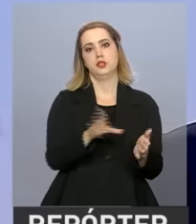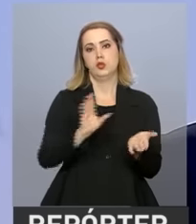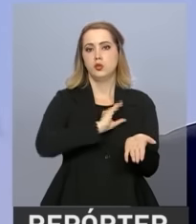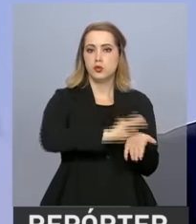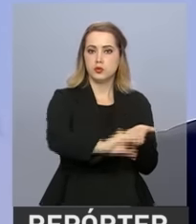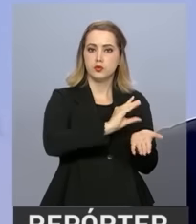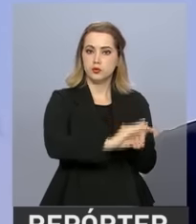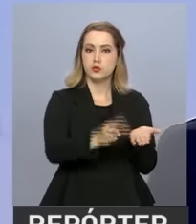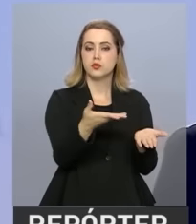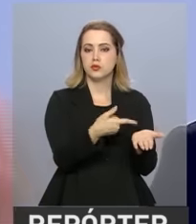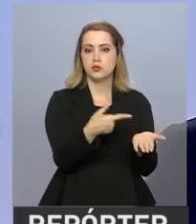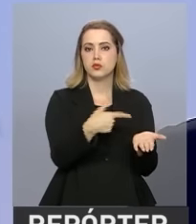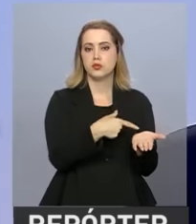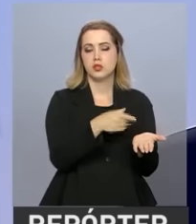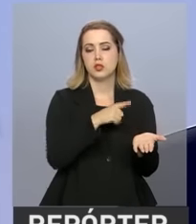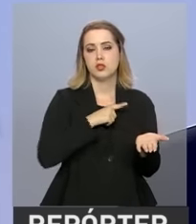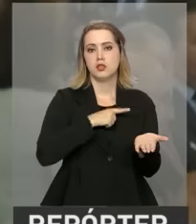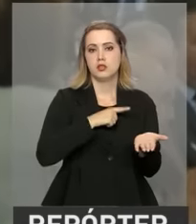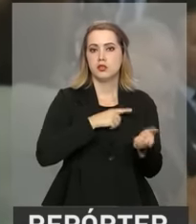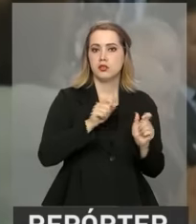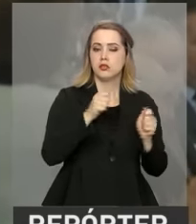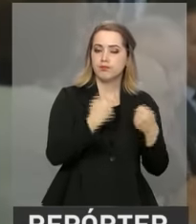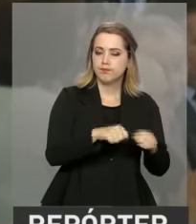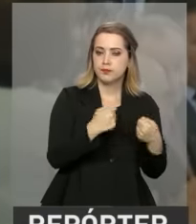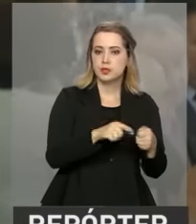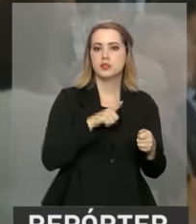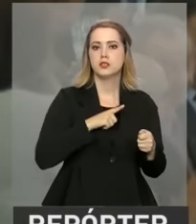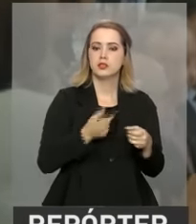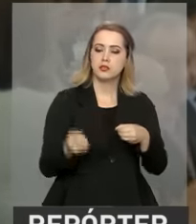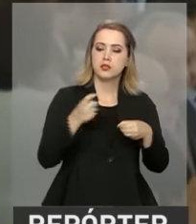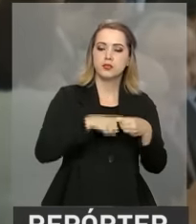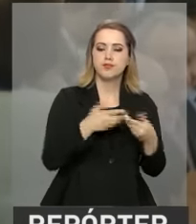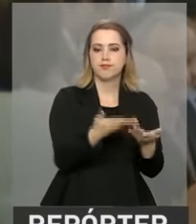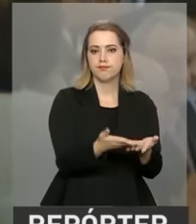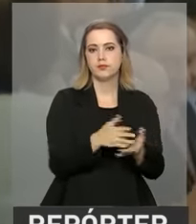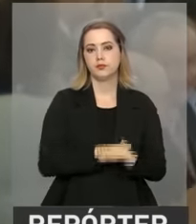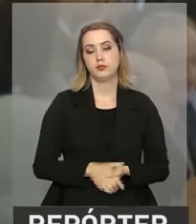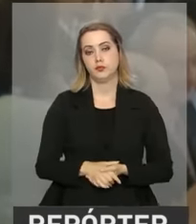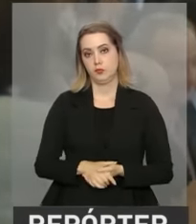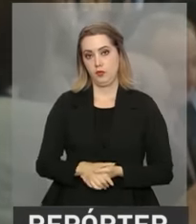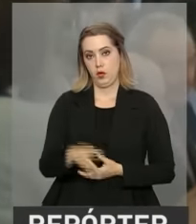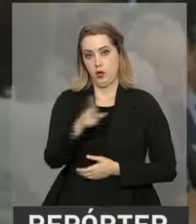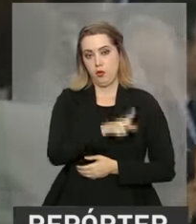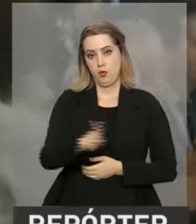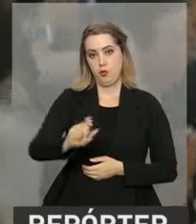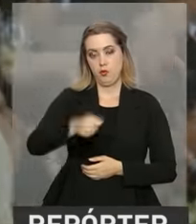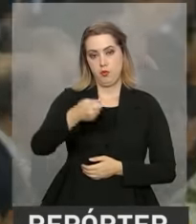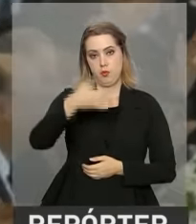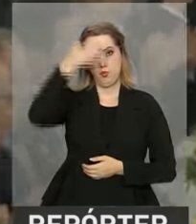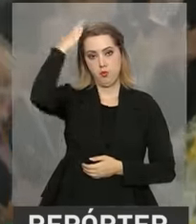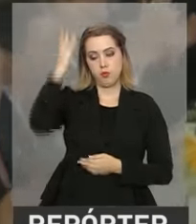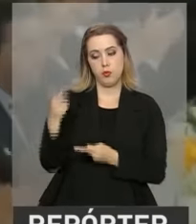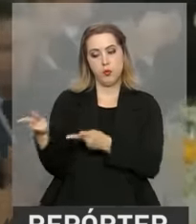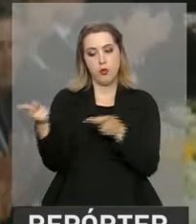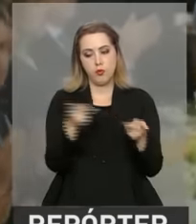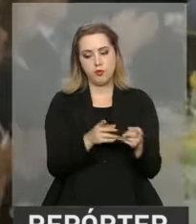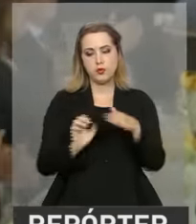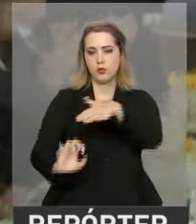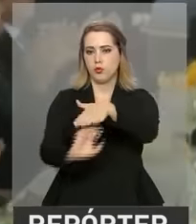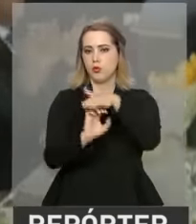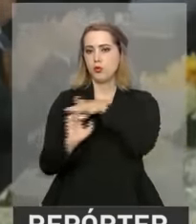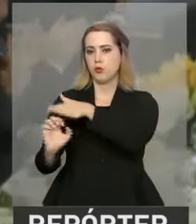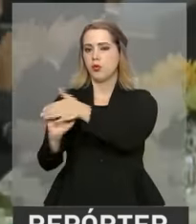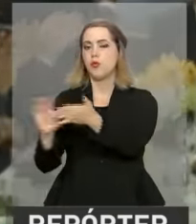investimento em infraestrutura. E na medida que há demanda, há retorno. O presidente Michel Temer convidou os empresários brasileiros e norte-americanos